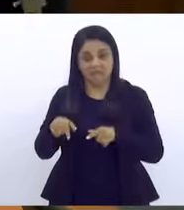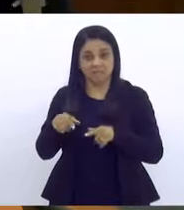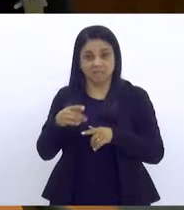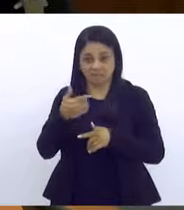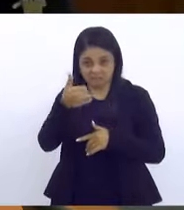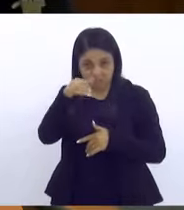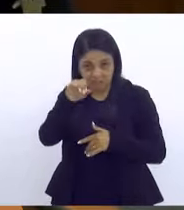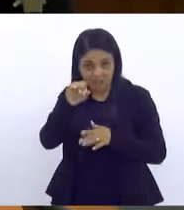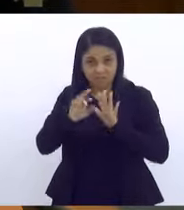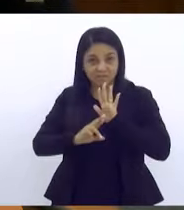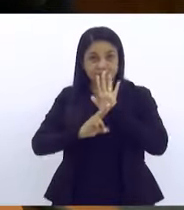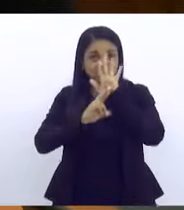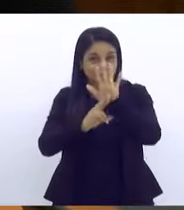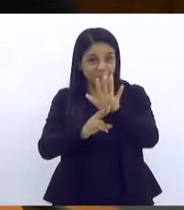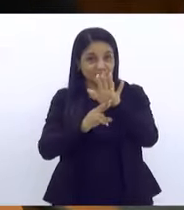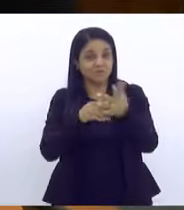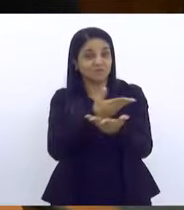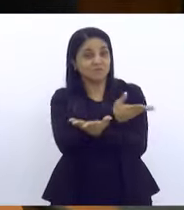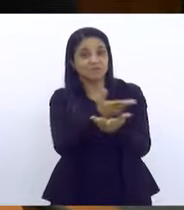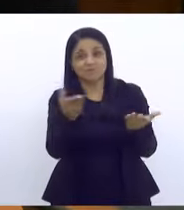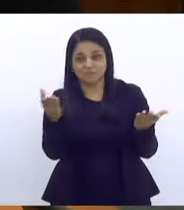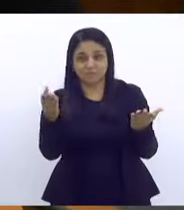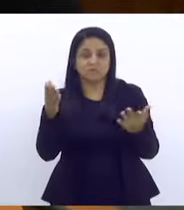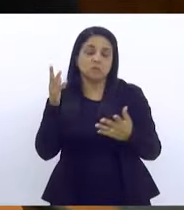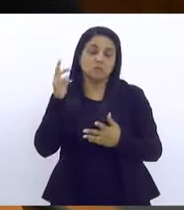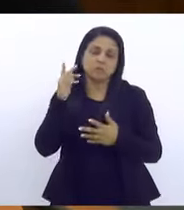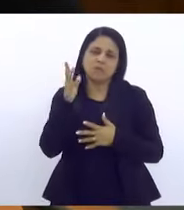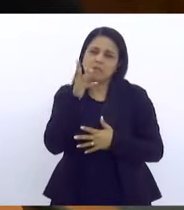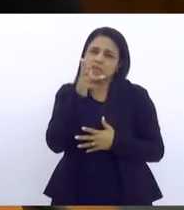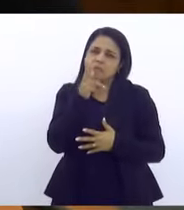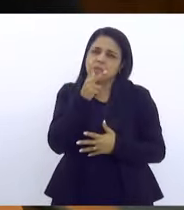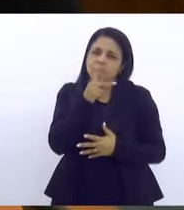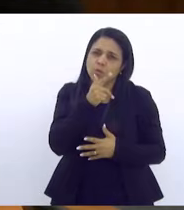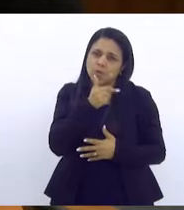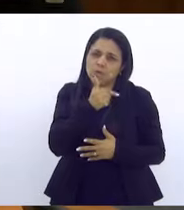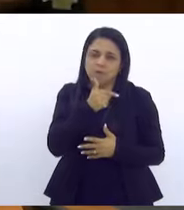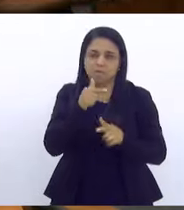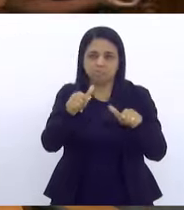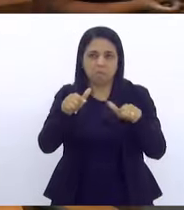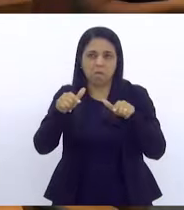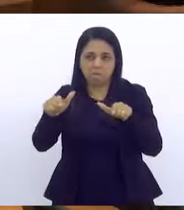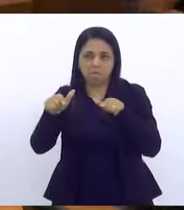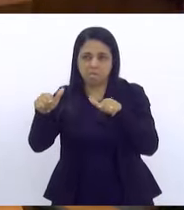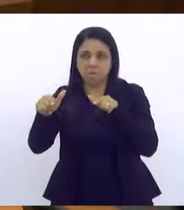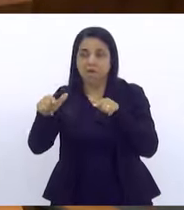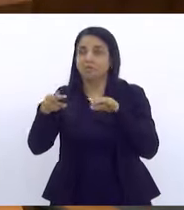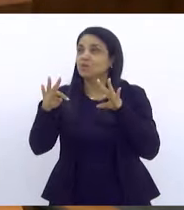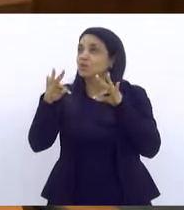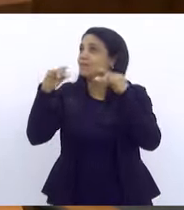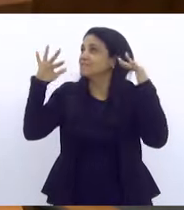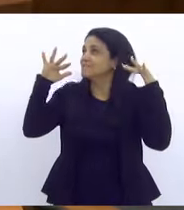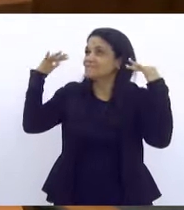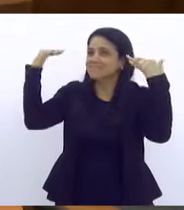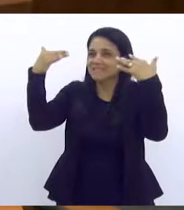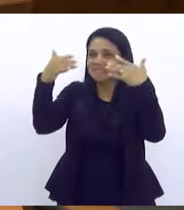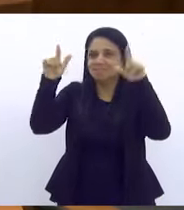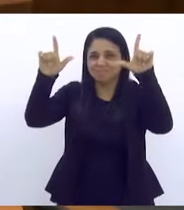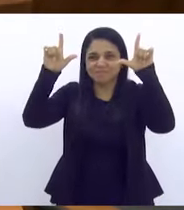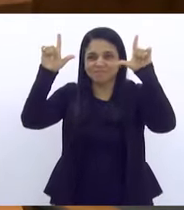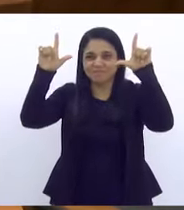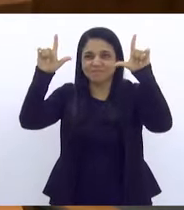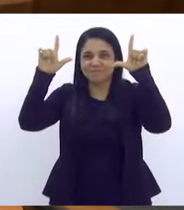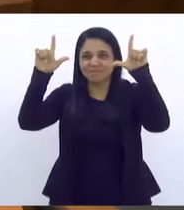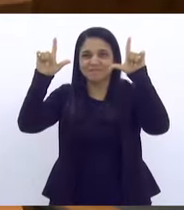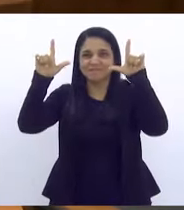representando todas vocês, que senão demoraria muito. Até as que estão lá em cima, ó, com diplominha ali, ó. Diploma